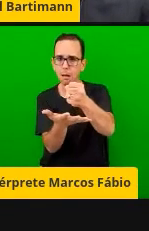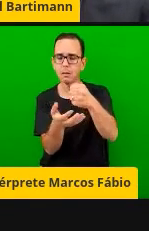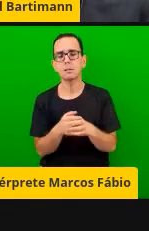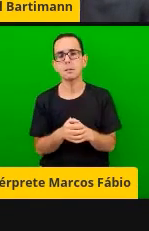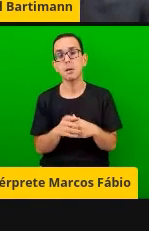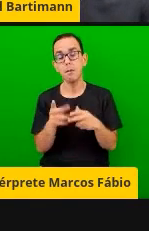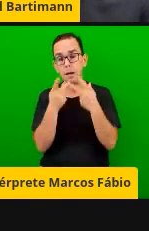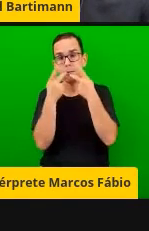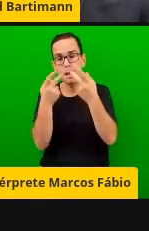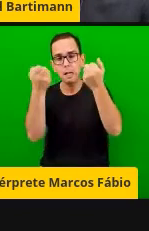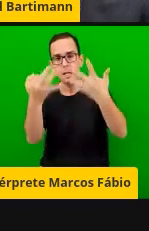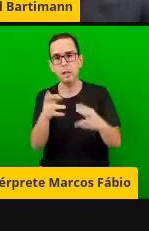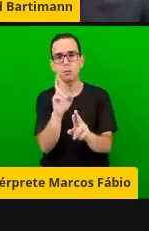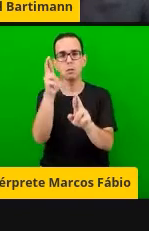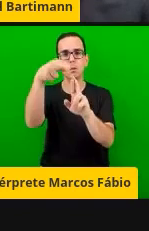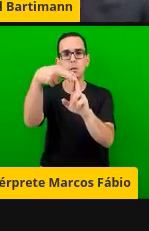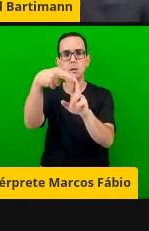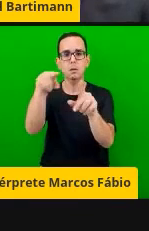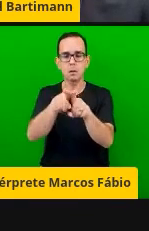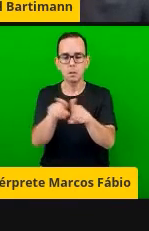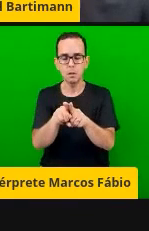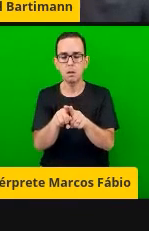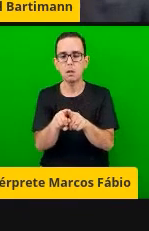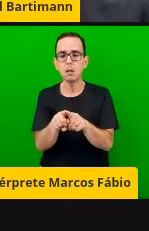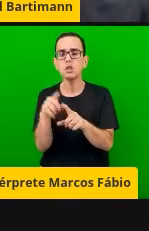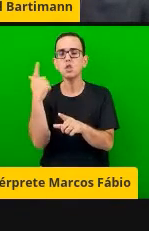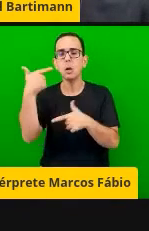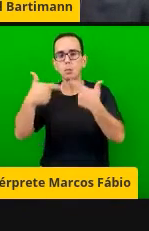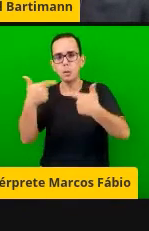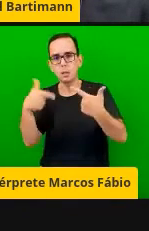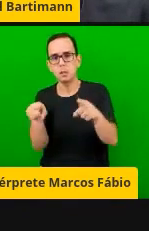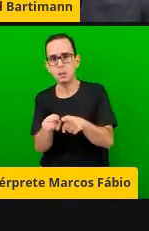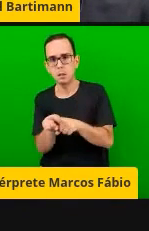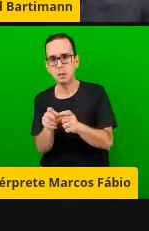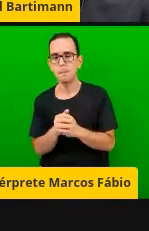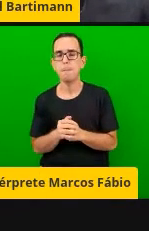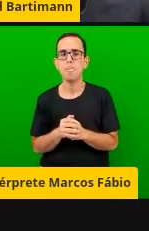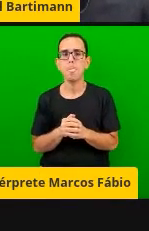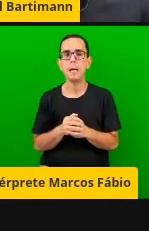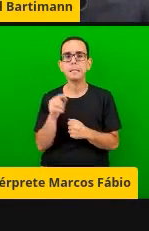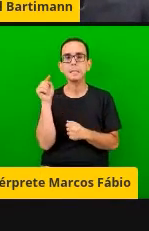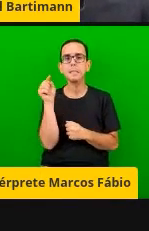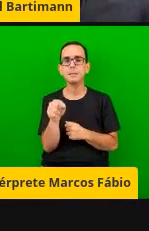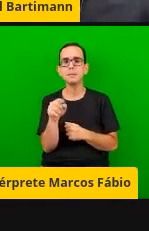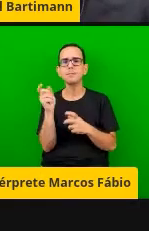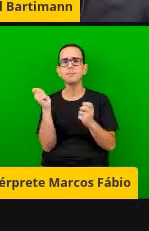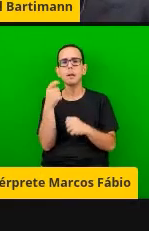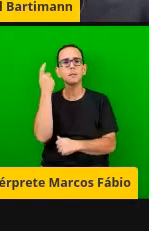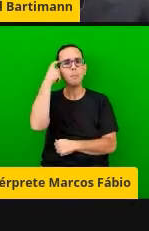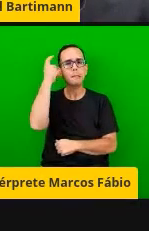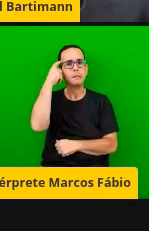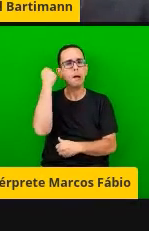aí do nosso referencial e de geopolítica, tudo bem? Nesse caso, é necessário a gente pensar, por